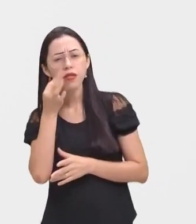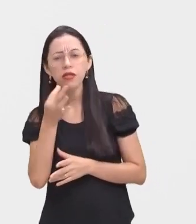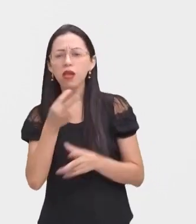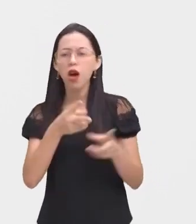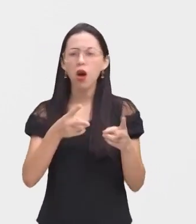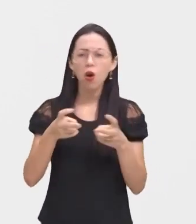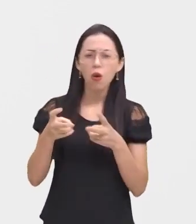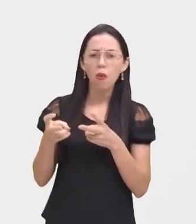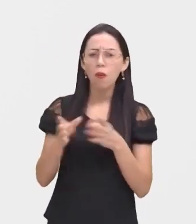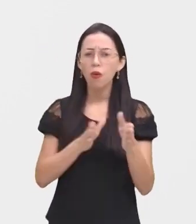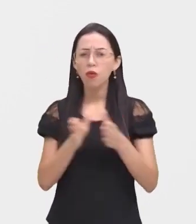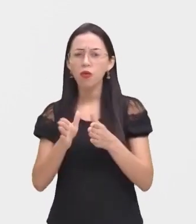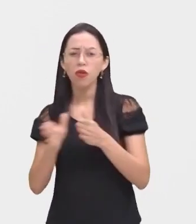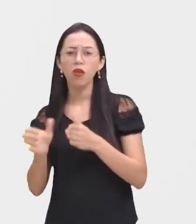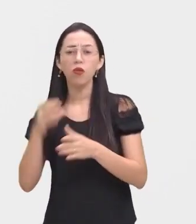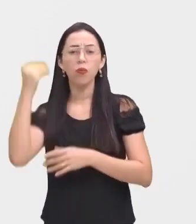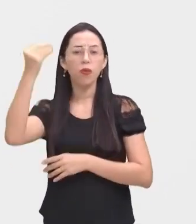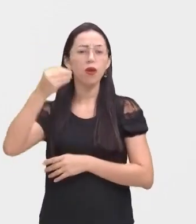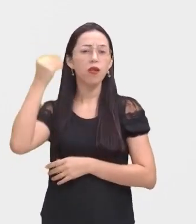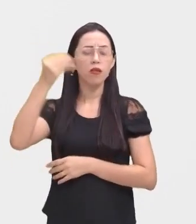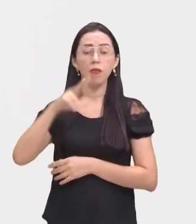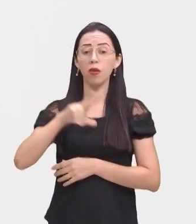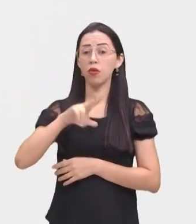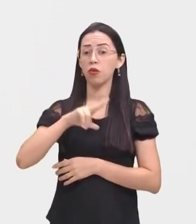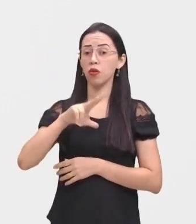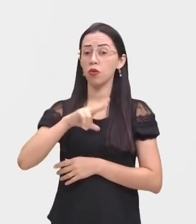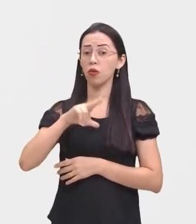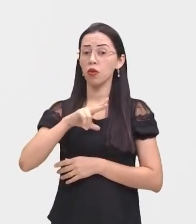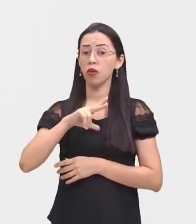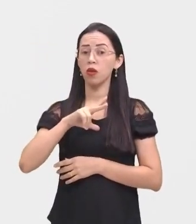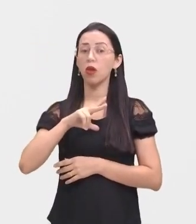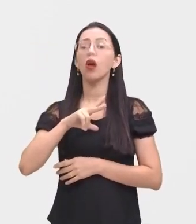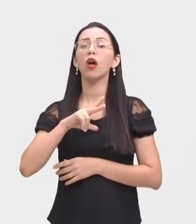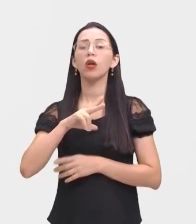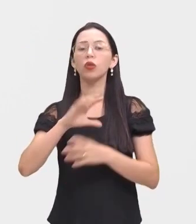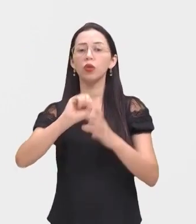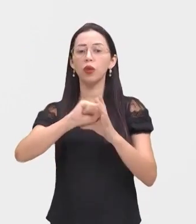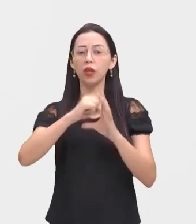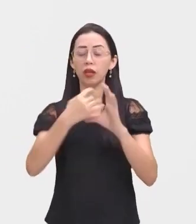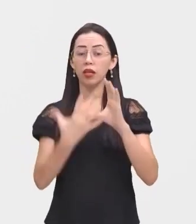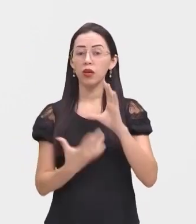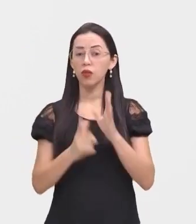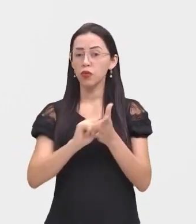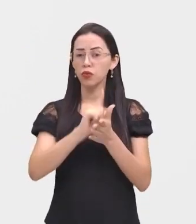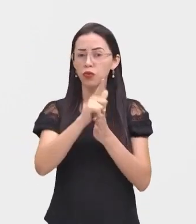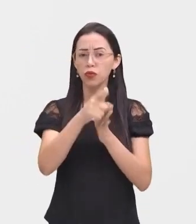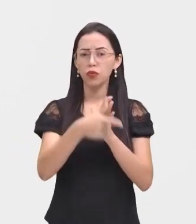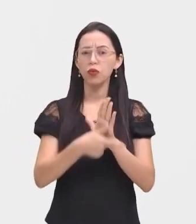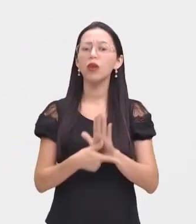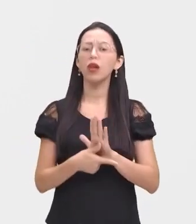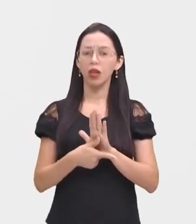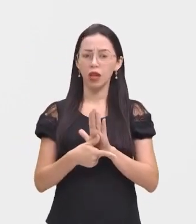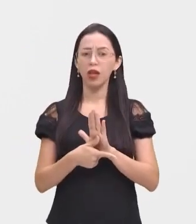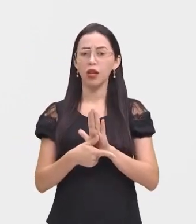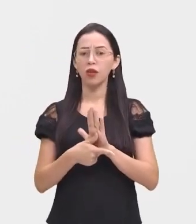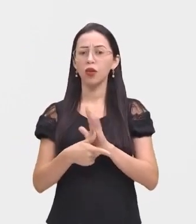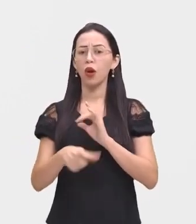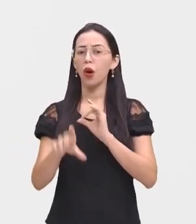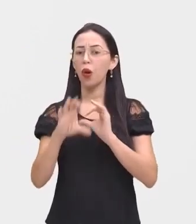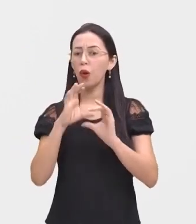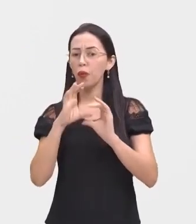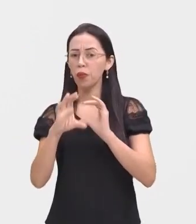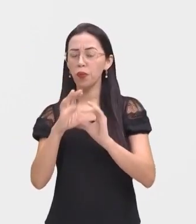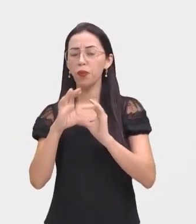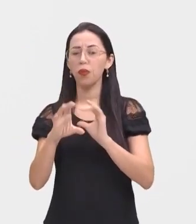experiências pessoais, mantendo as características do gênero, considerando a